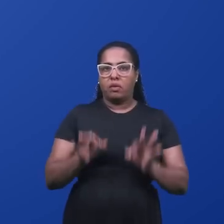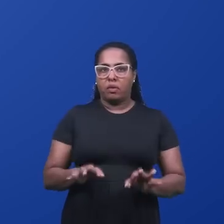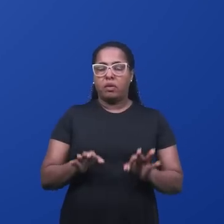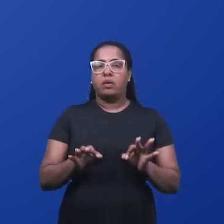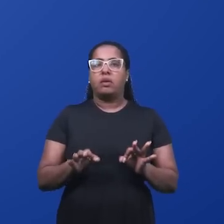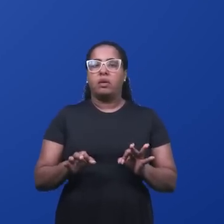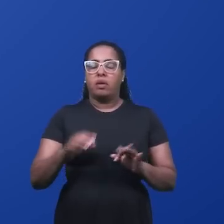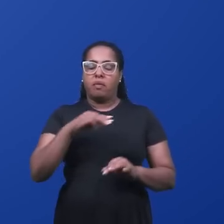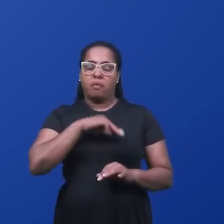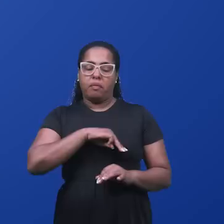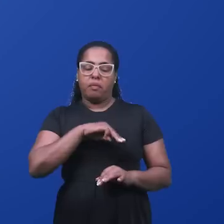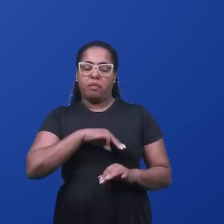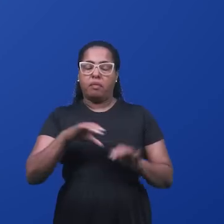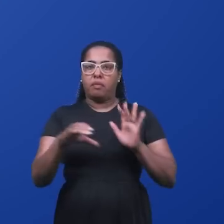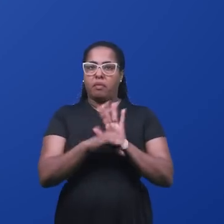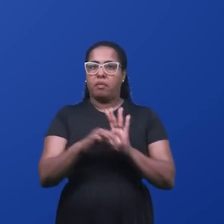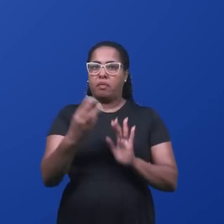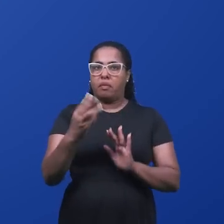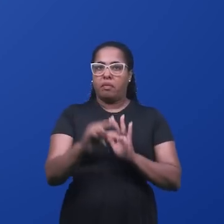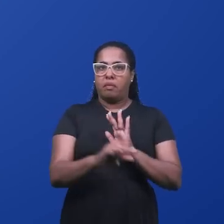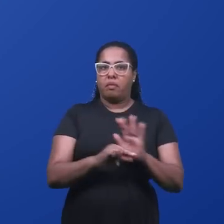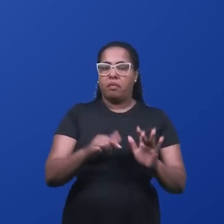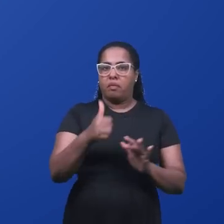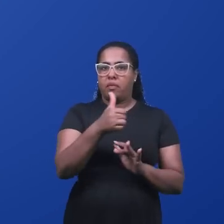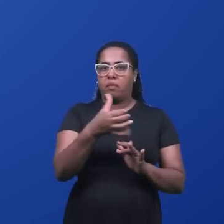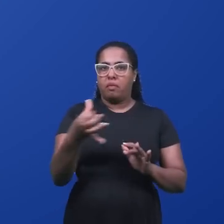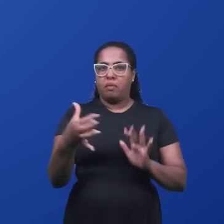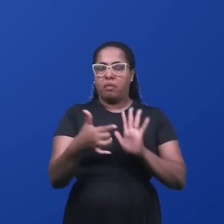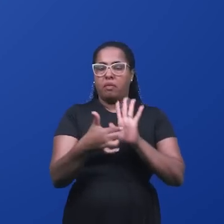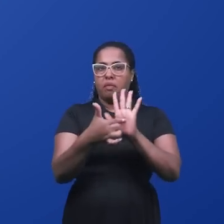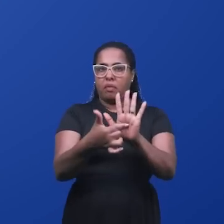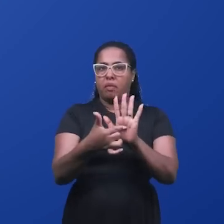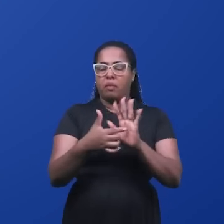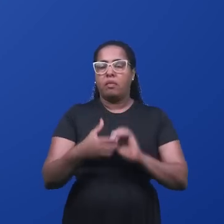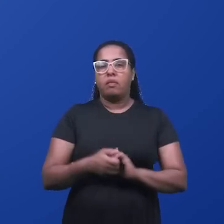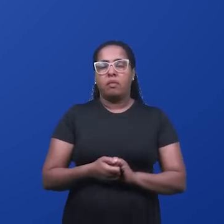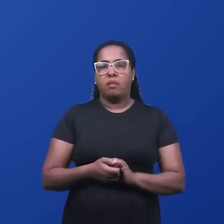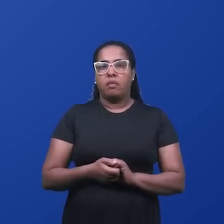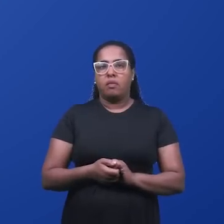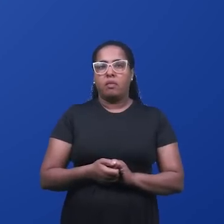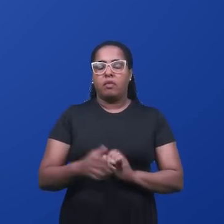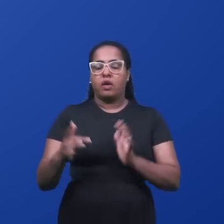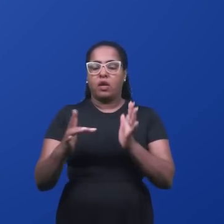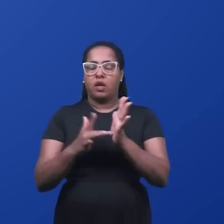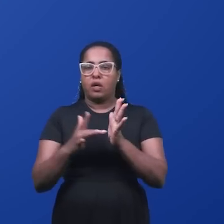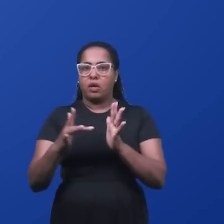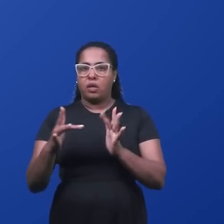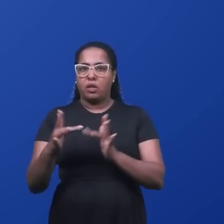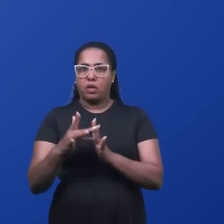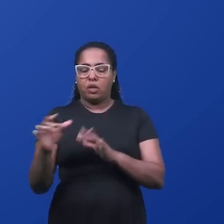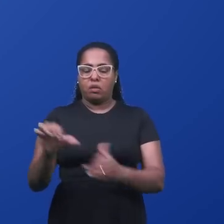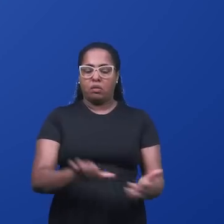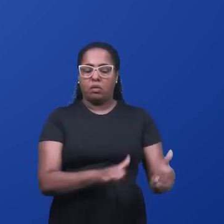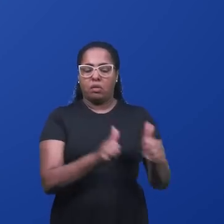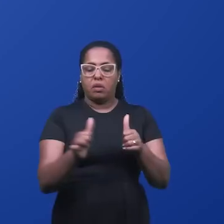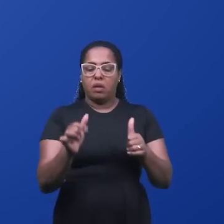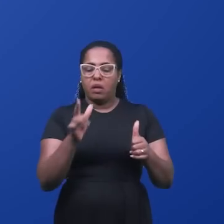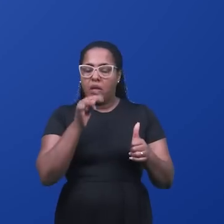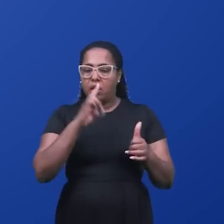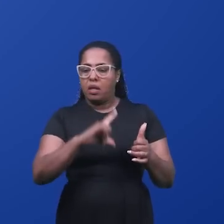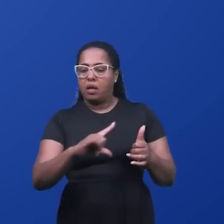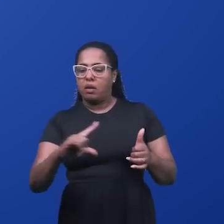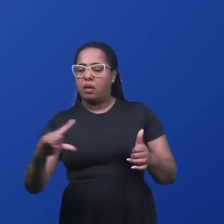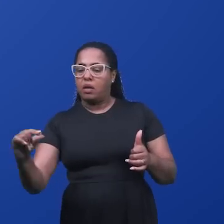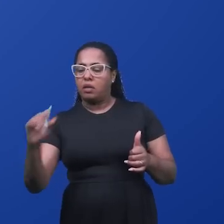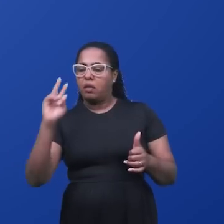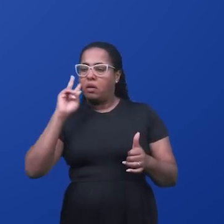é Mateus, capítulo 3, verso 16, que diz assim: E sendo Jesus batizado, saiu logo da água, e eis